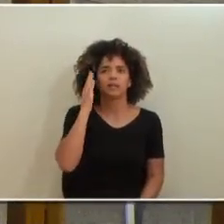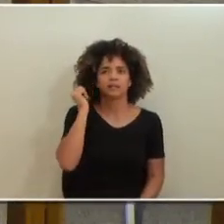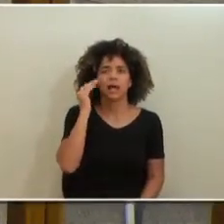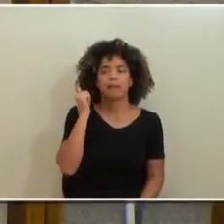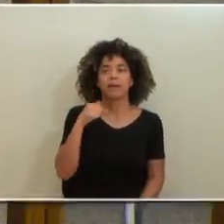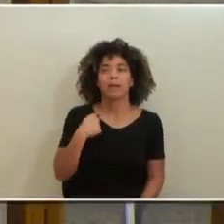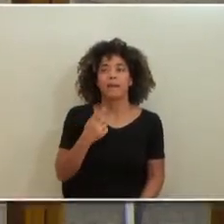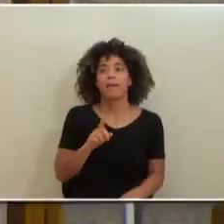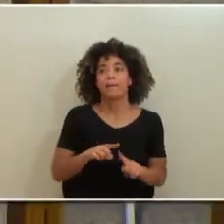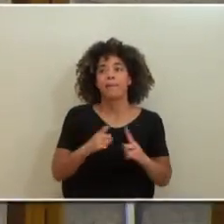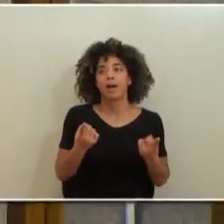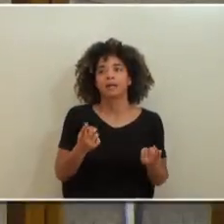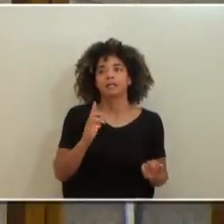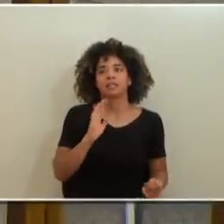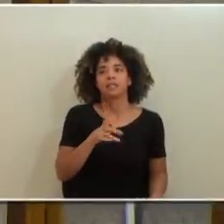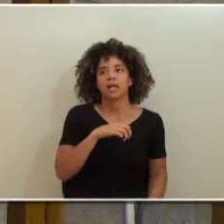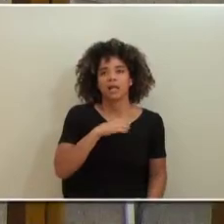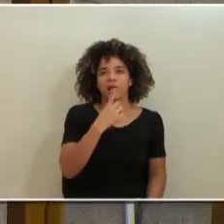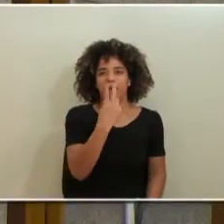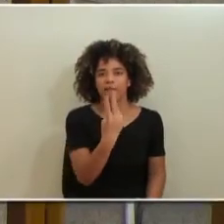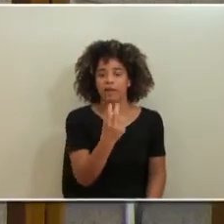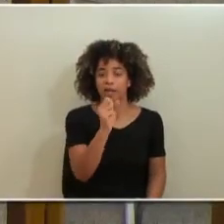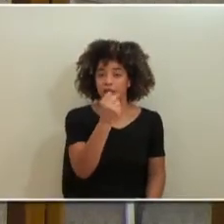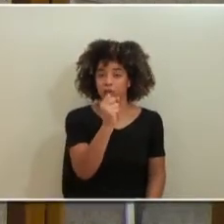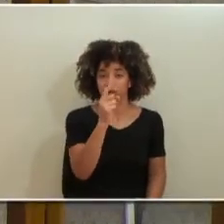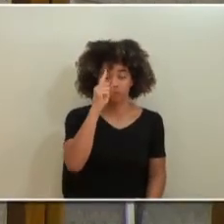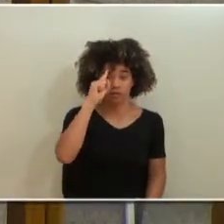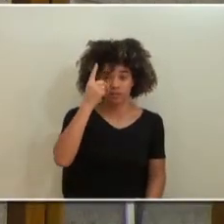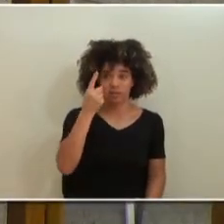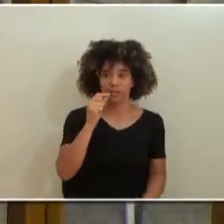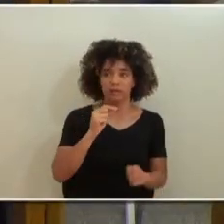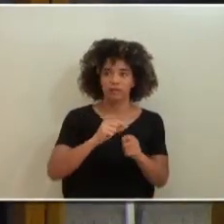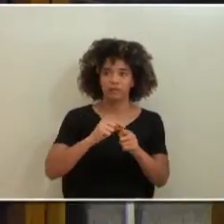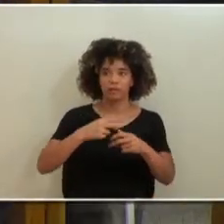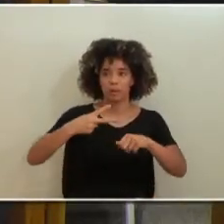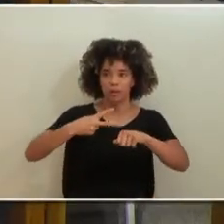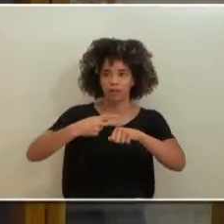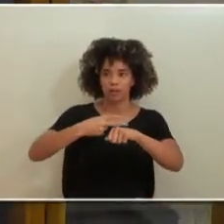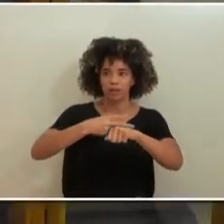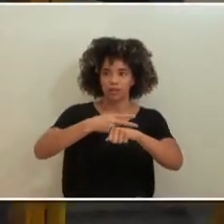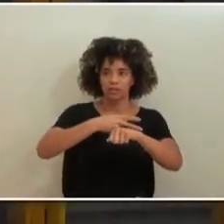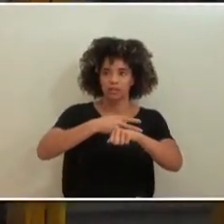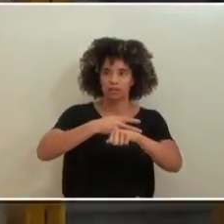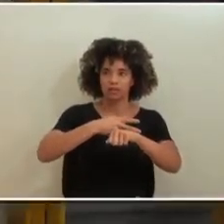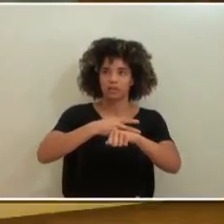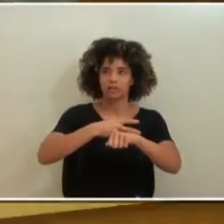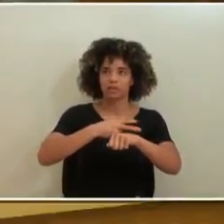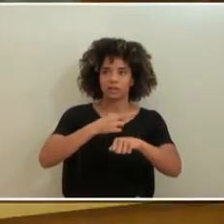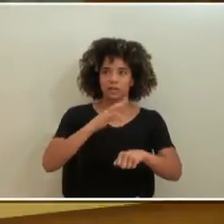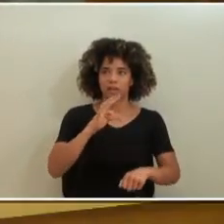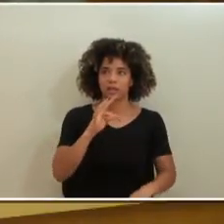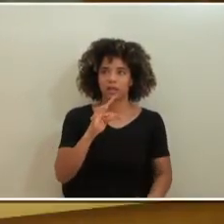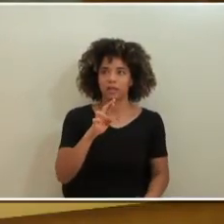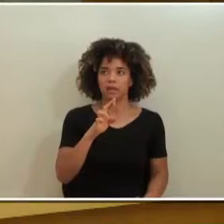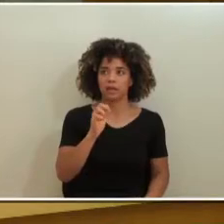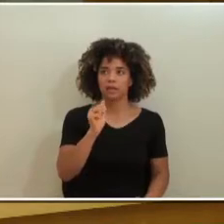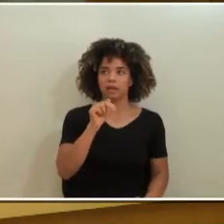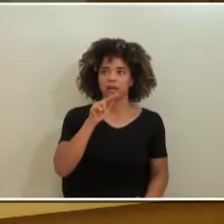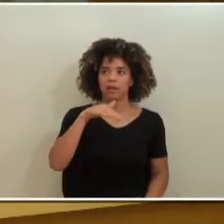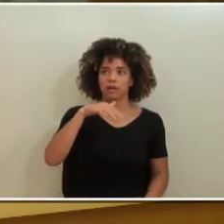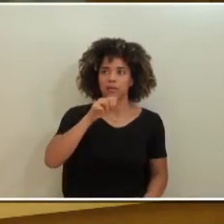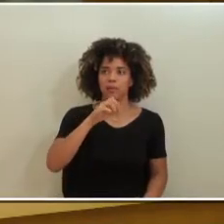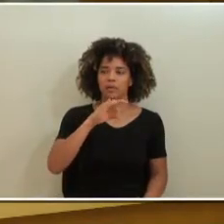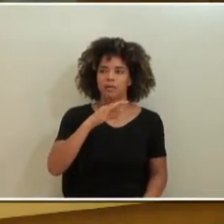Hoje eu estou há 28 dias de uma cirurgia bem traumática, eu tive uma obstrução